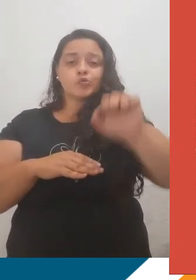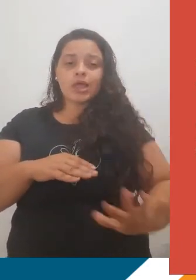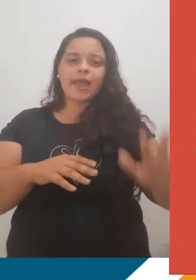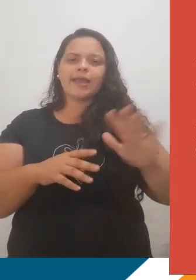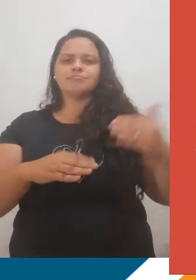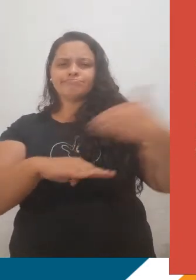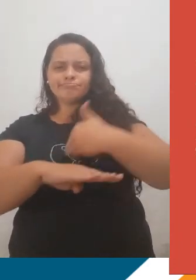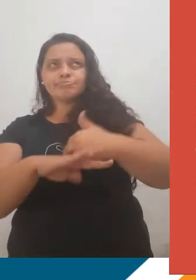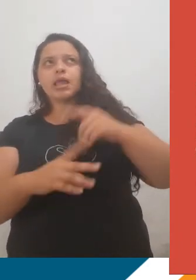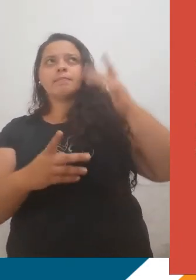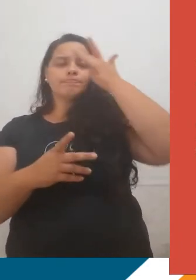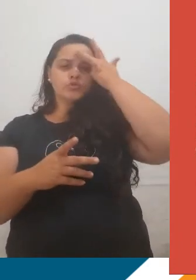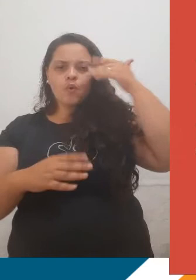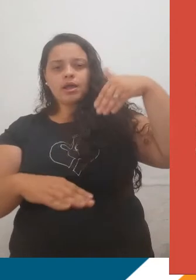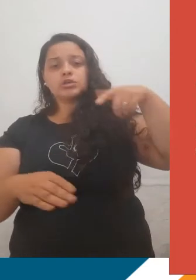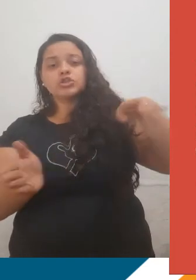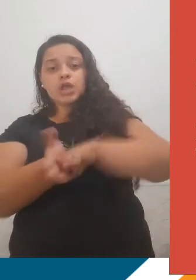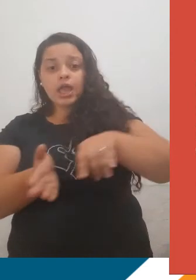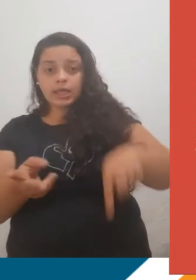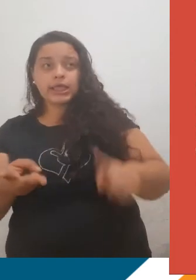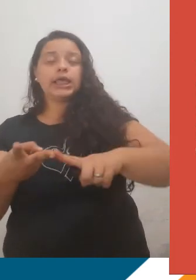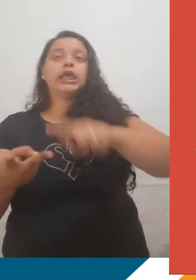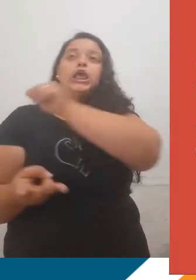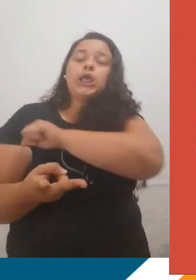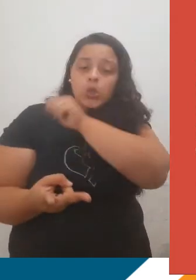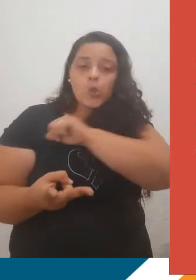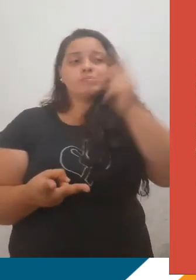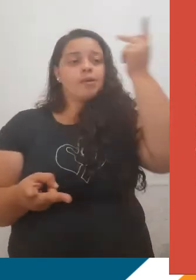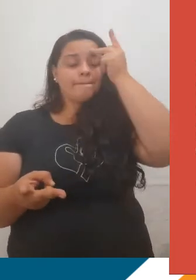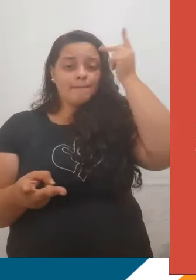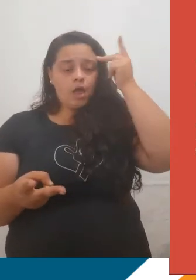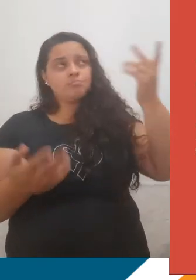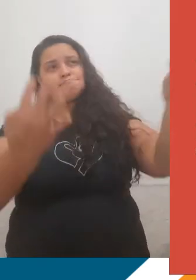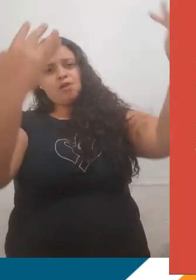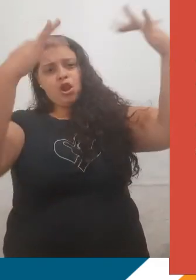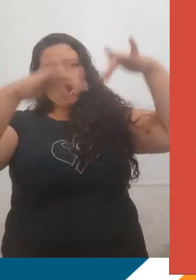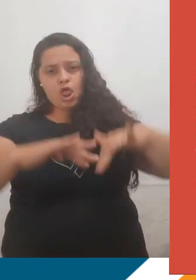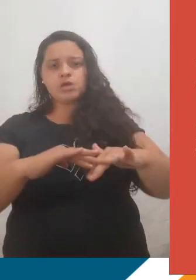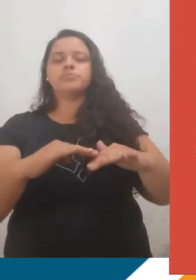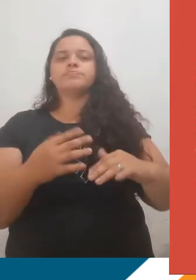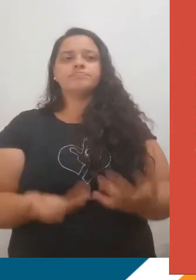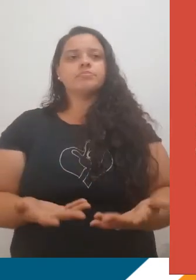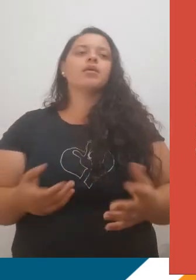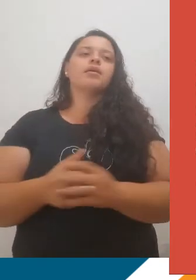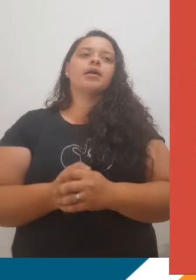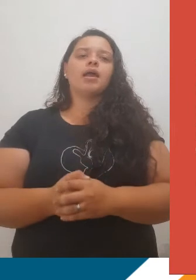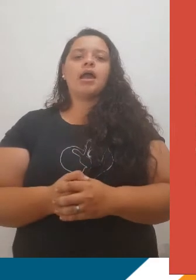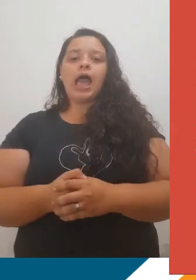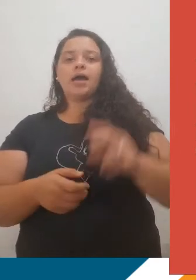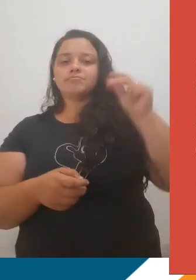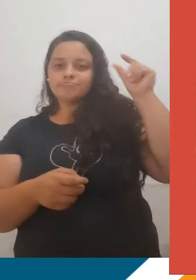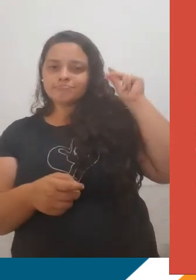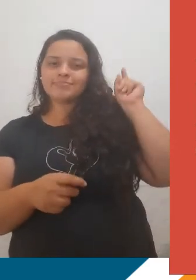São Paulo, né? Muda-se o perfil dos operários, que agora vão ter direitos que eles não tinham no